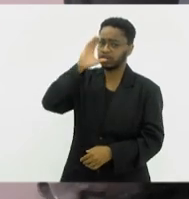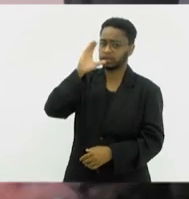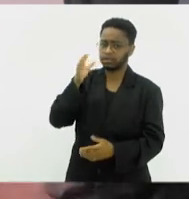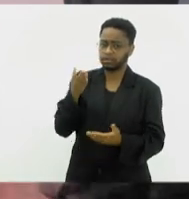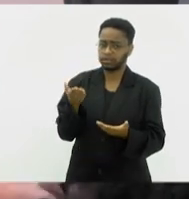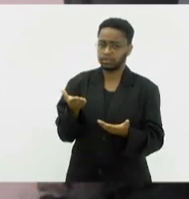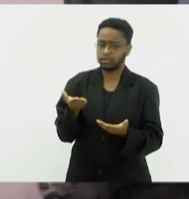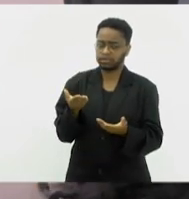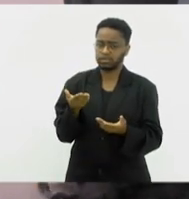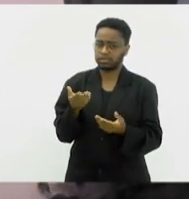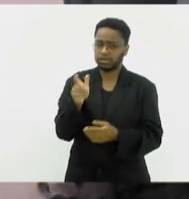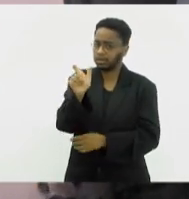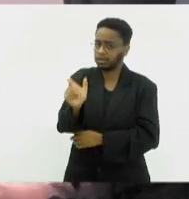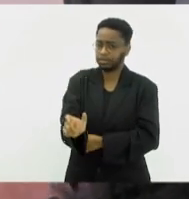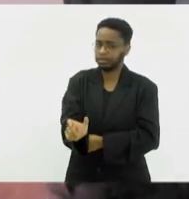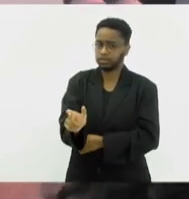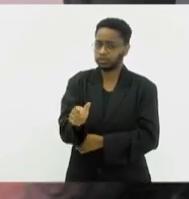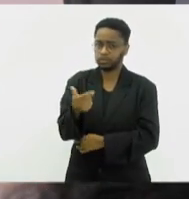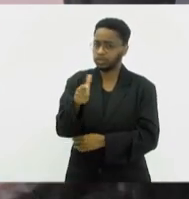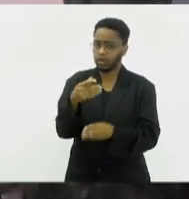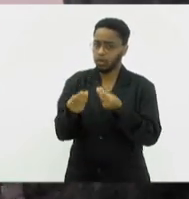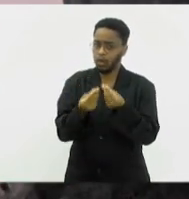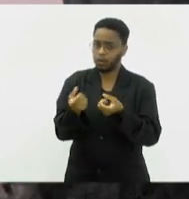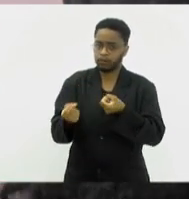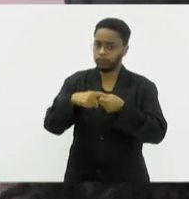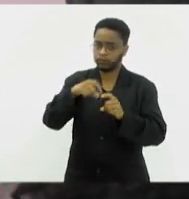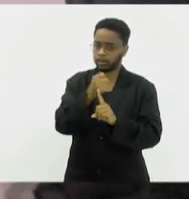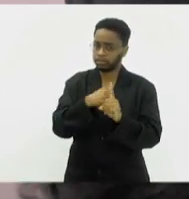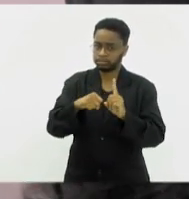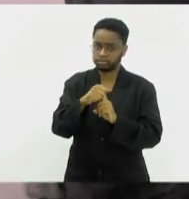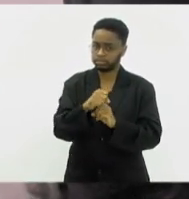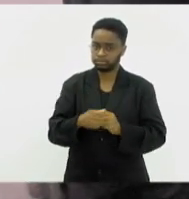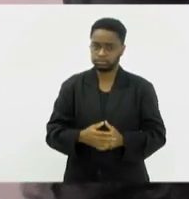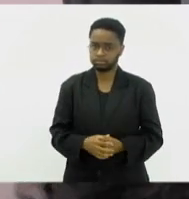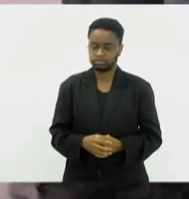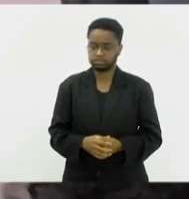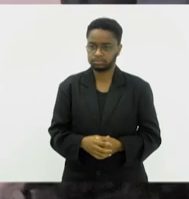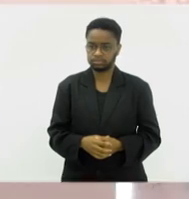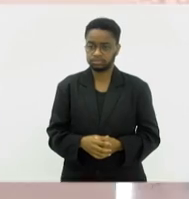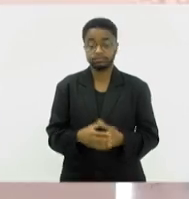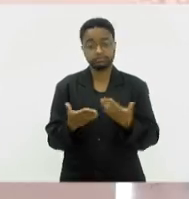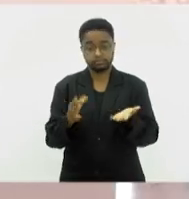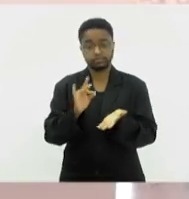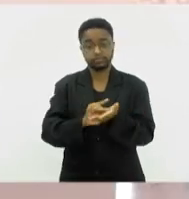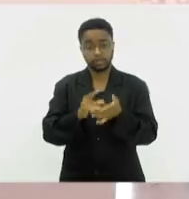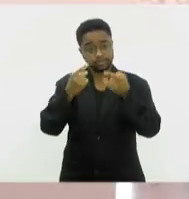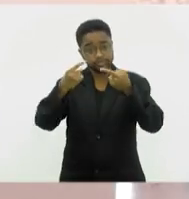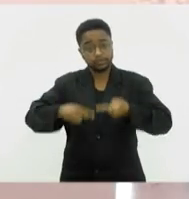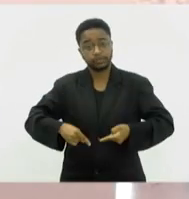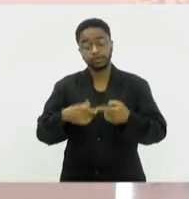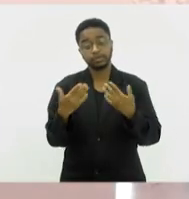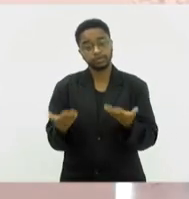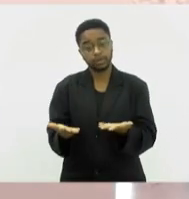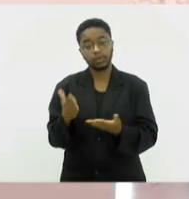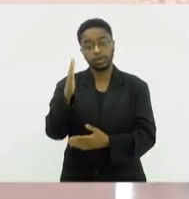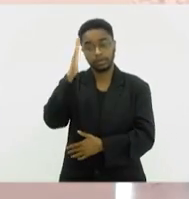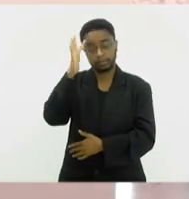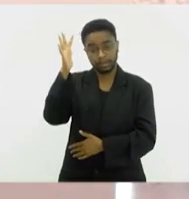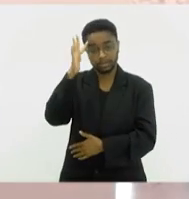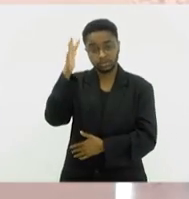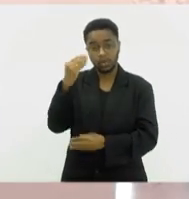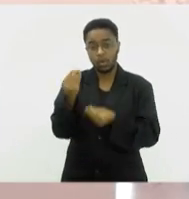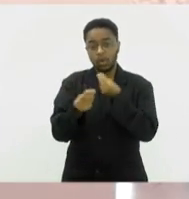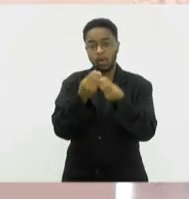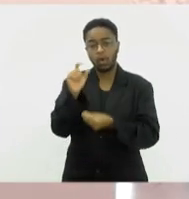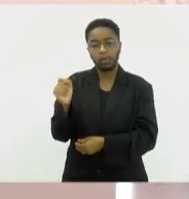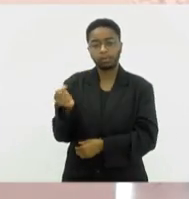então uma pessoa dessa não tem como se ressocializar. E esse é o grande desafio. Então, imagine que